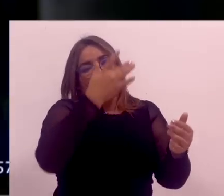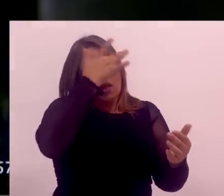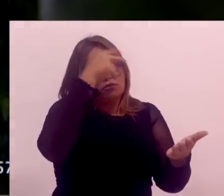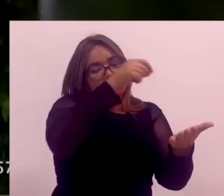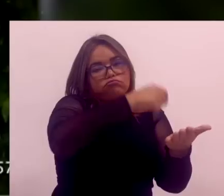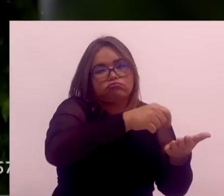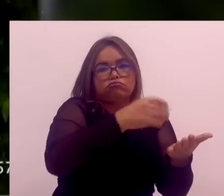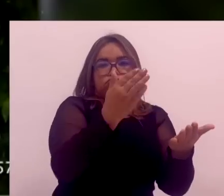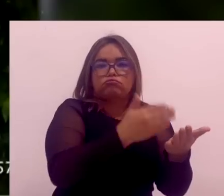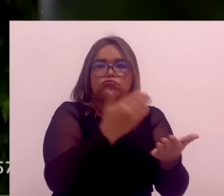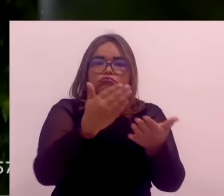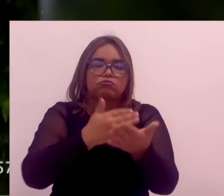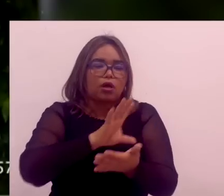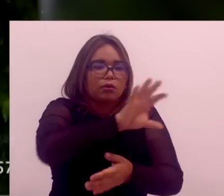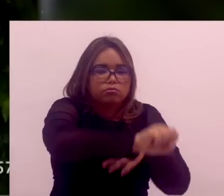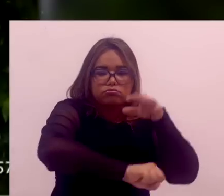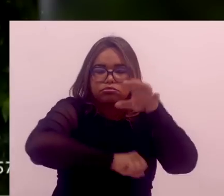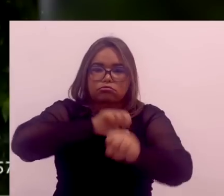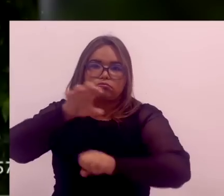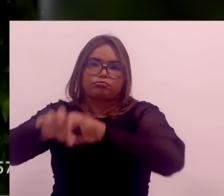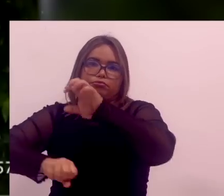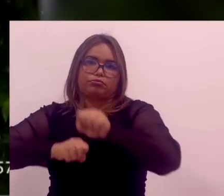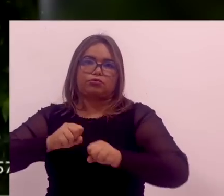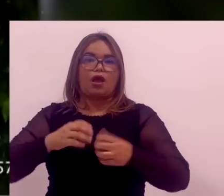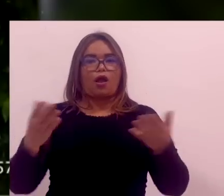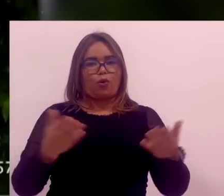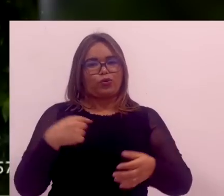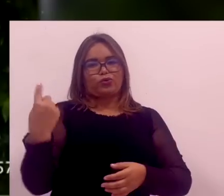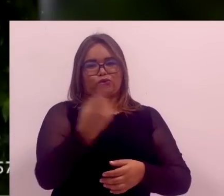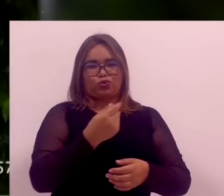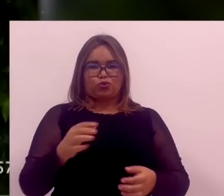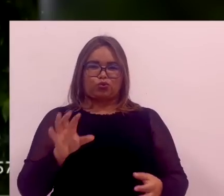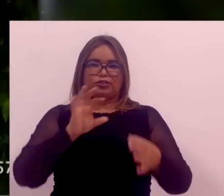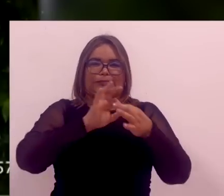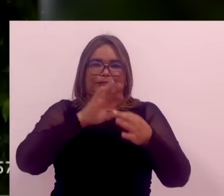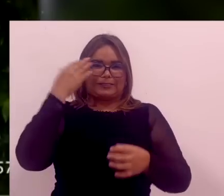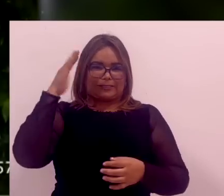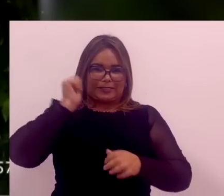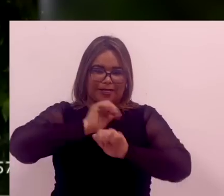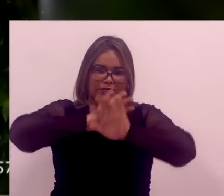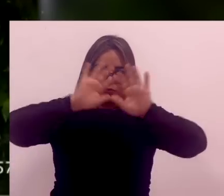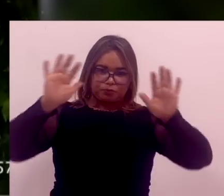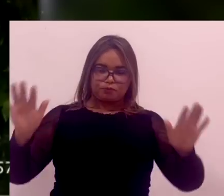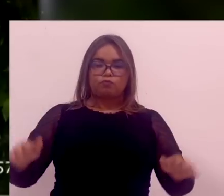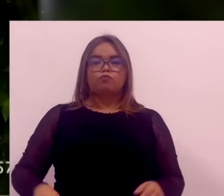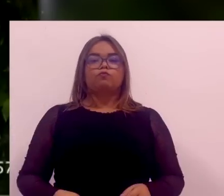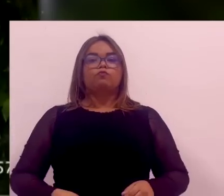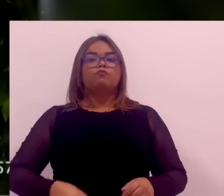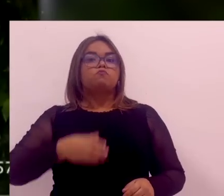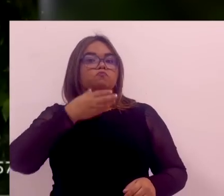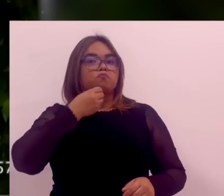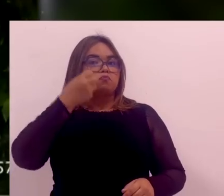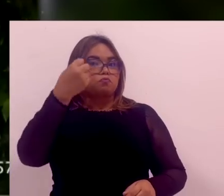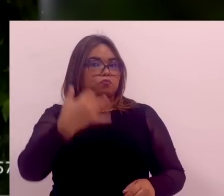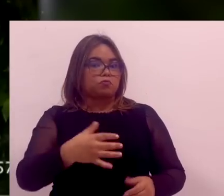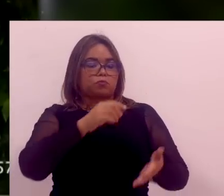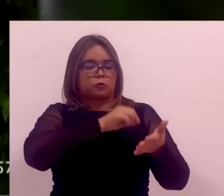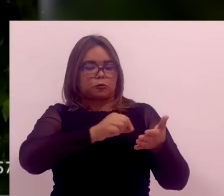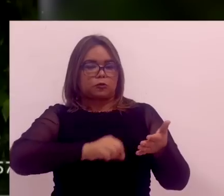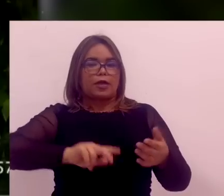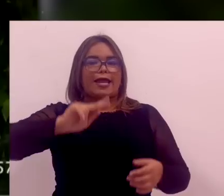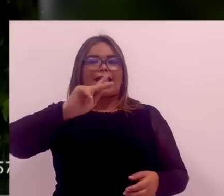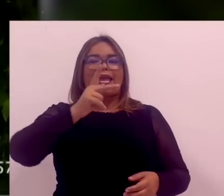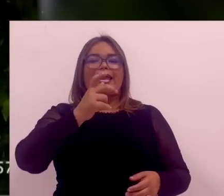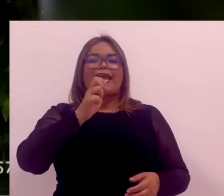colocar isso junto. Então vamos montar o quebra-cabeça. Então o autor diz que Hermes é importante para